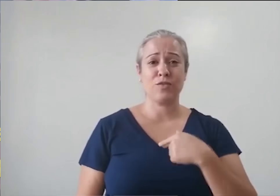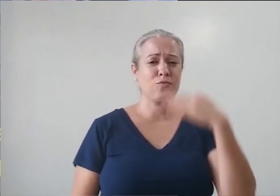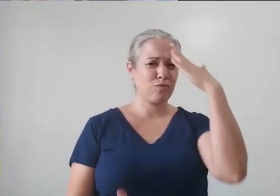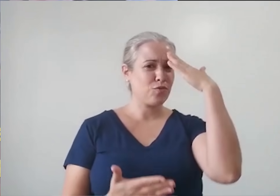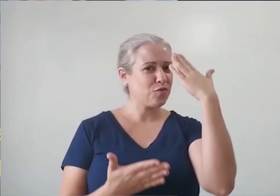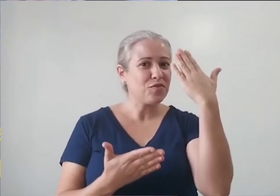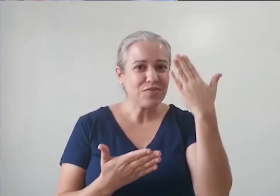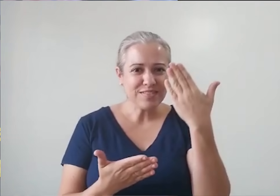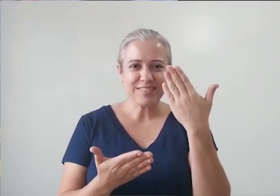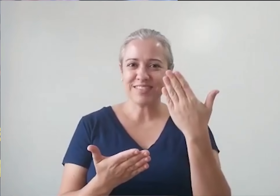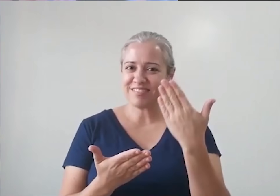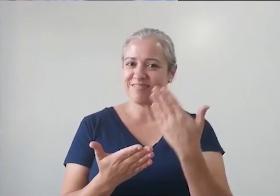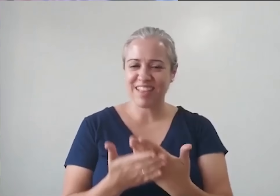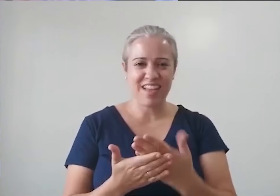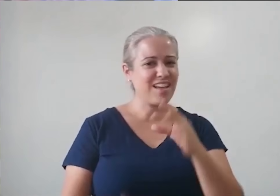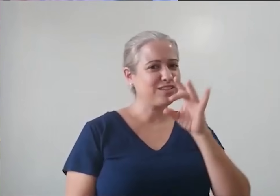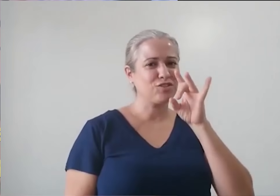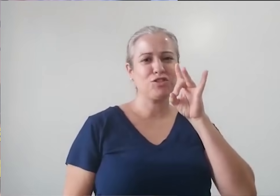fundamento. Eu vou